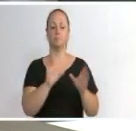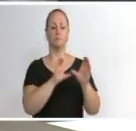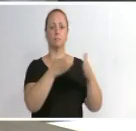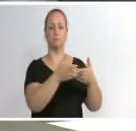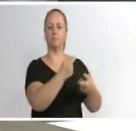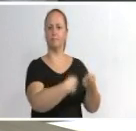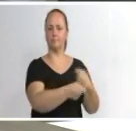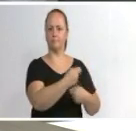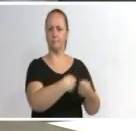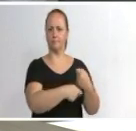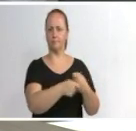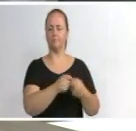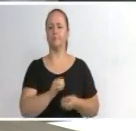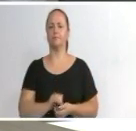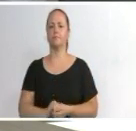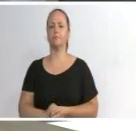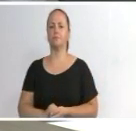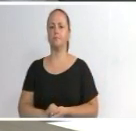de Finanças.